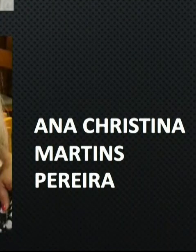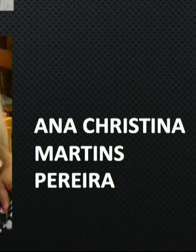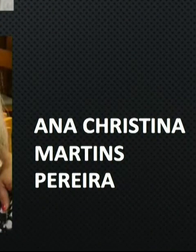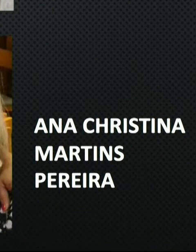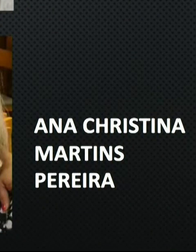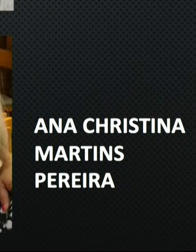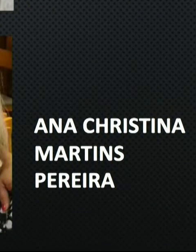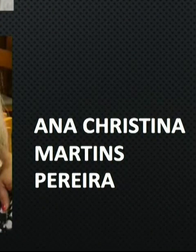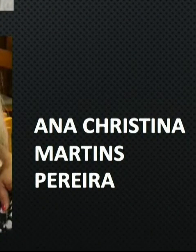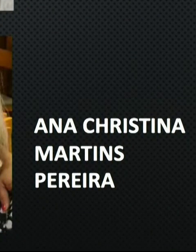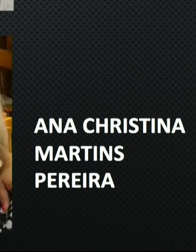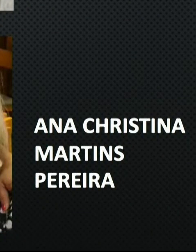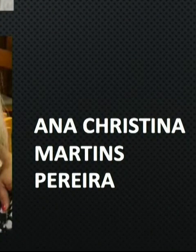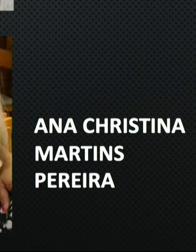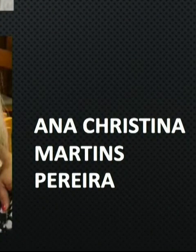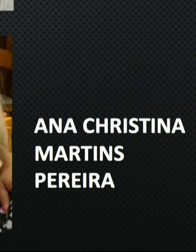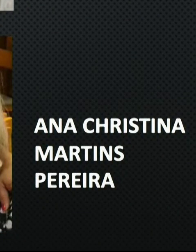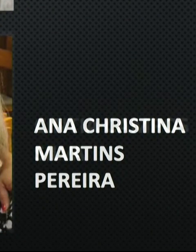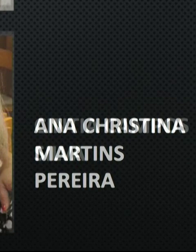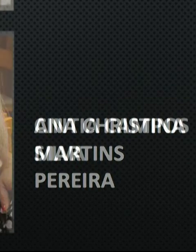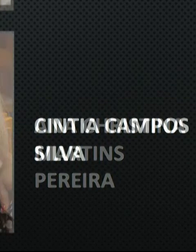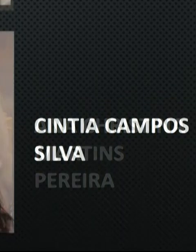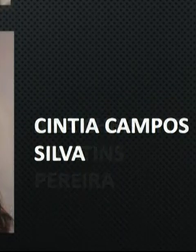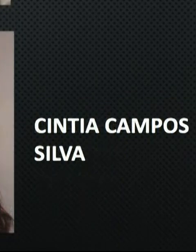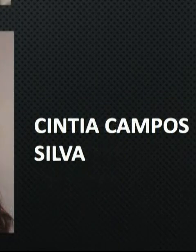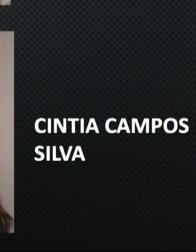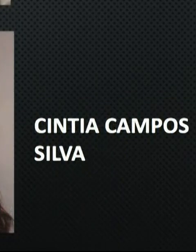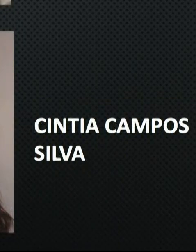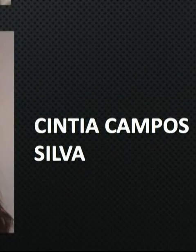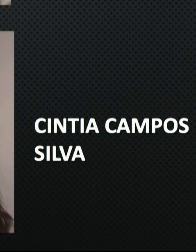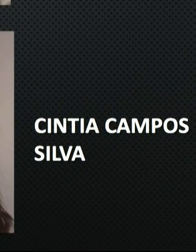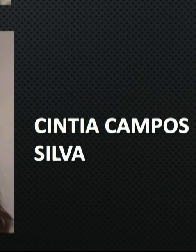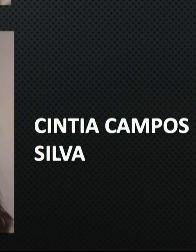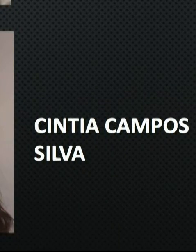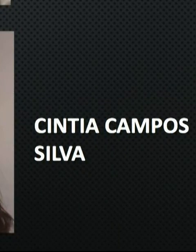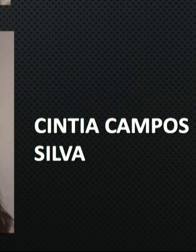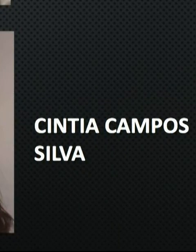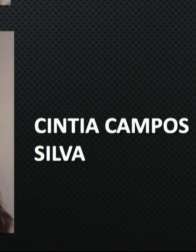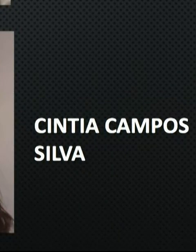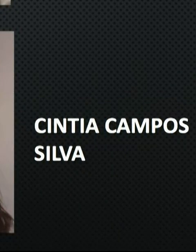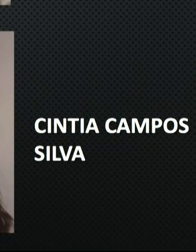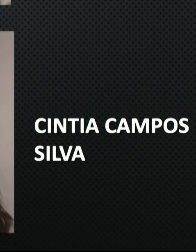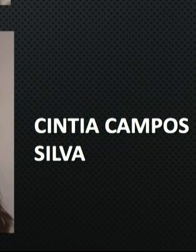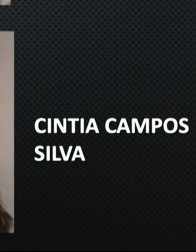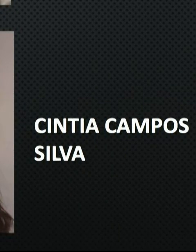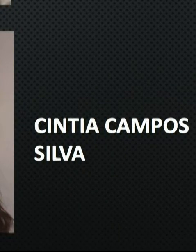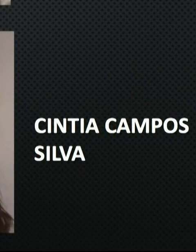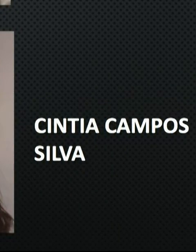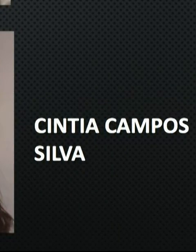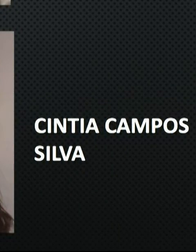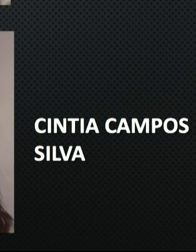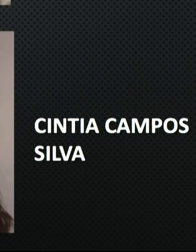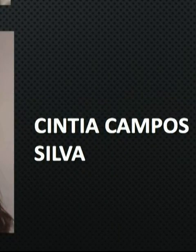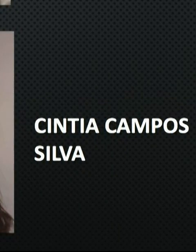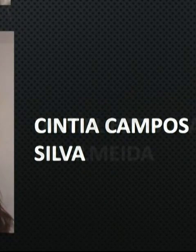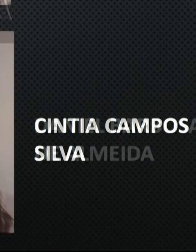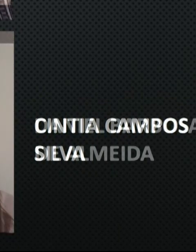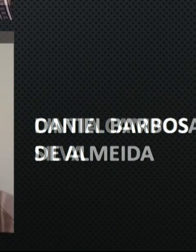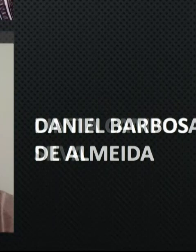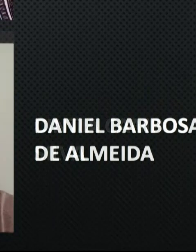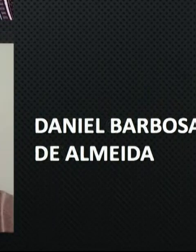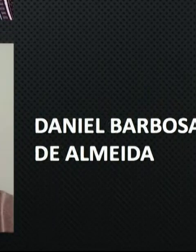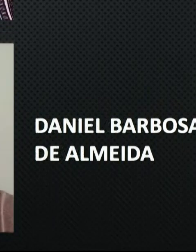Paula, Ana Rita, Ana Cristina, Ariston, Bete, Carlos Magno,